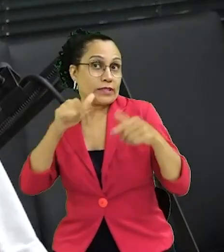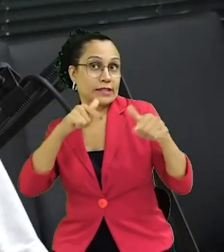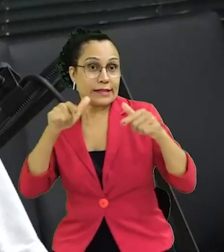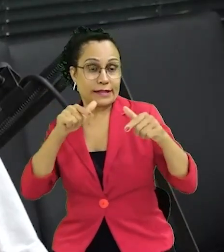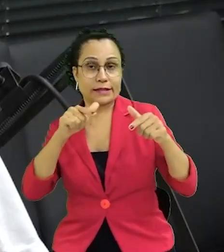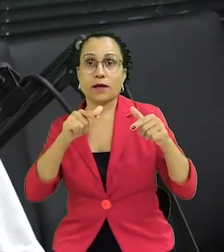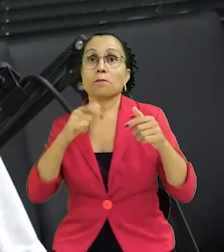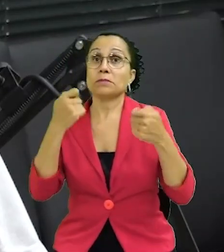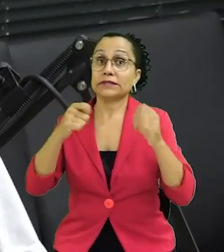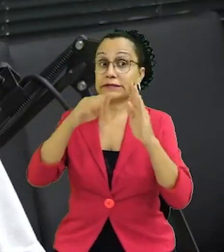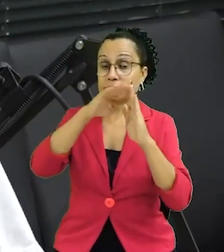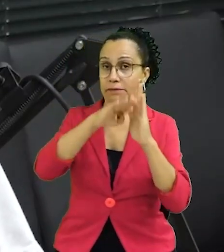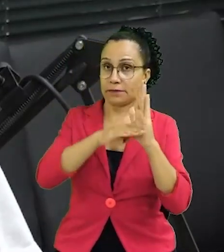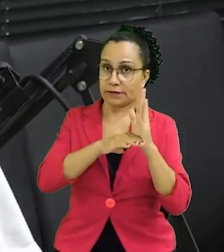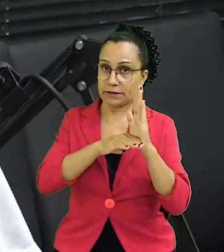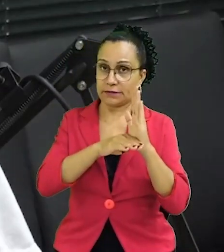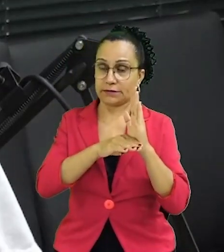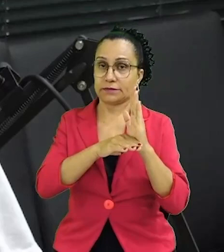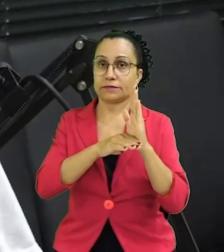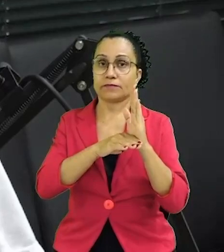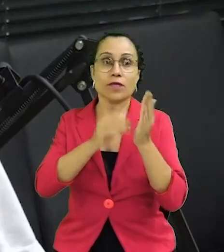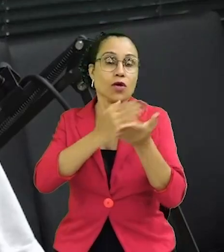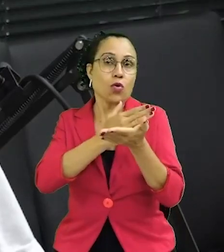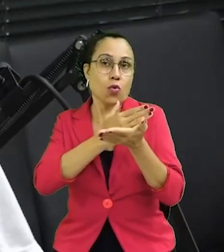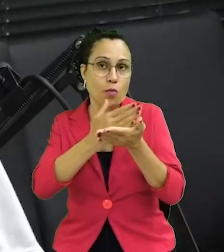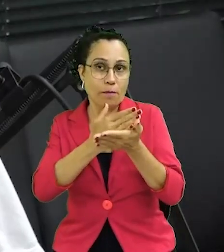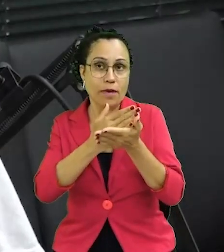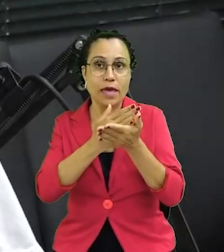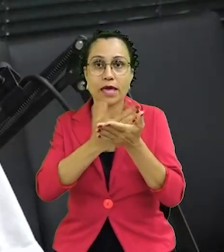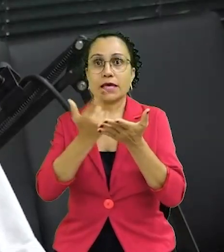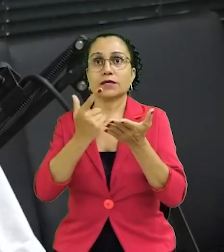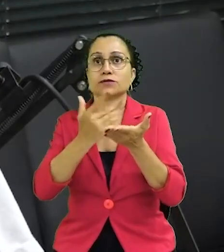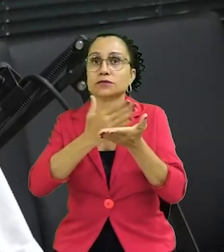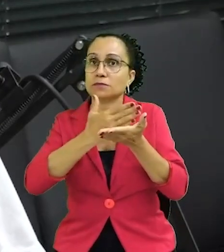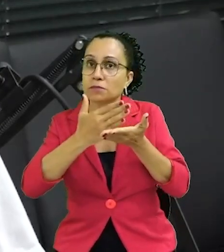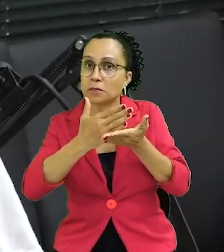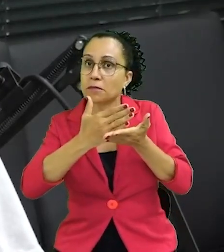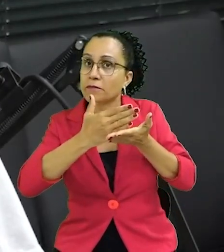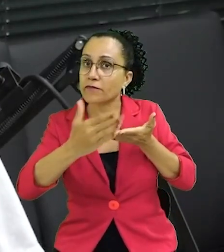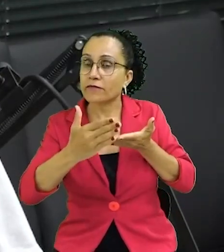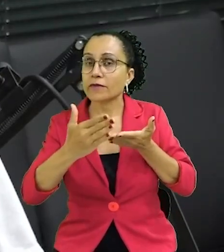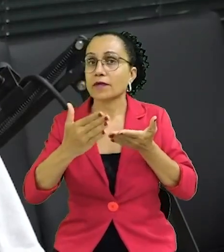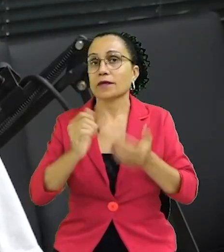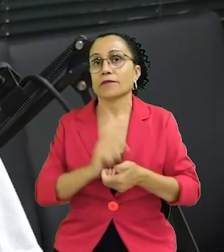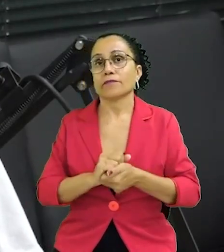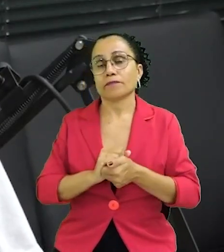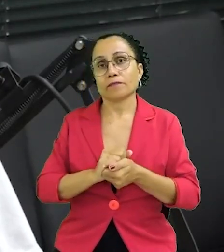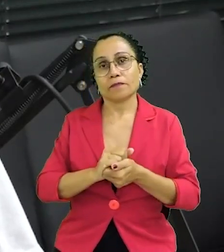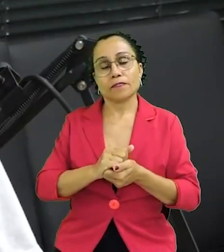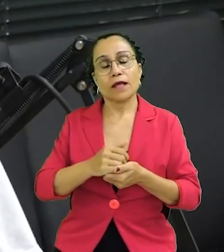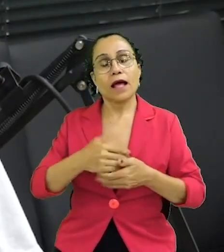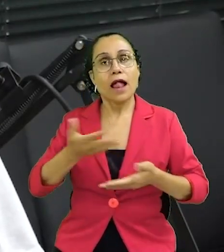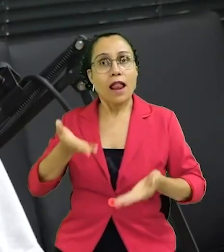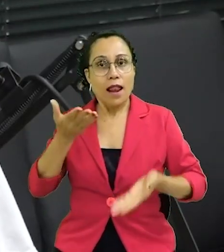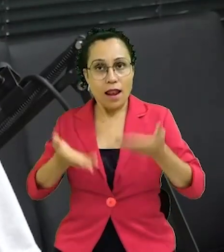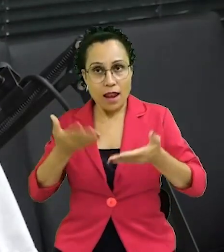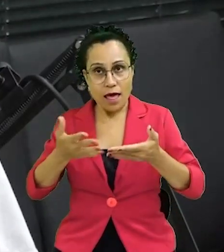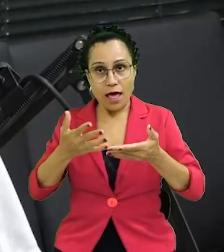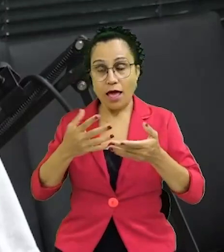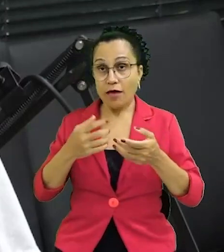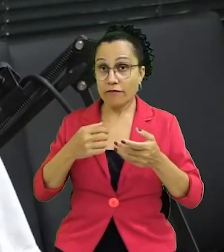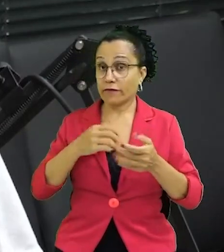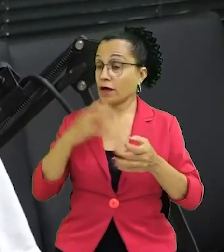ser programado, com início, meio e fim. Intensidade moderada, alta, leve. E a atividade física,